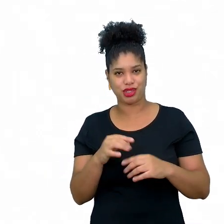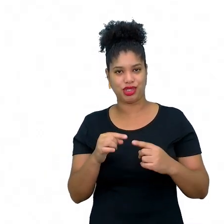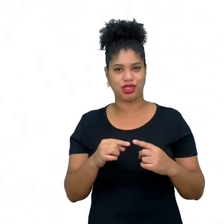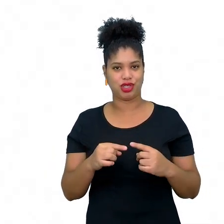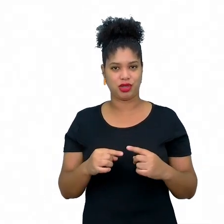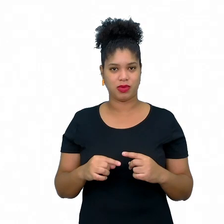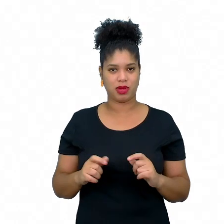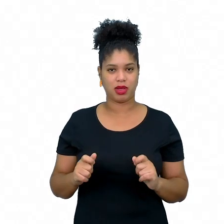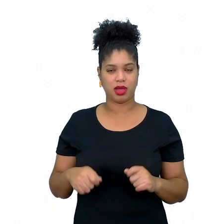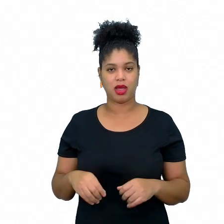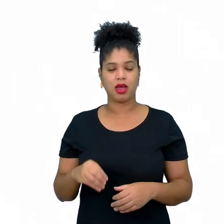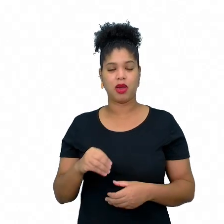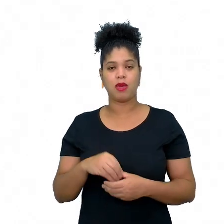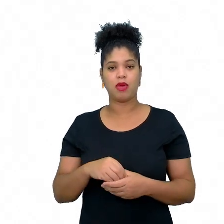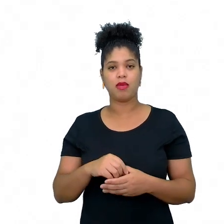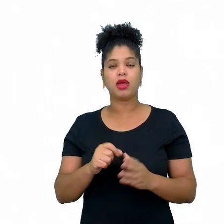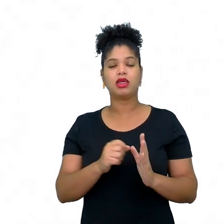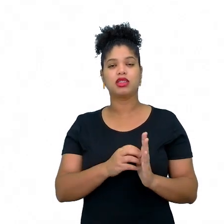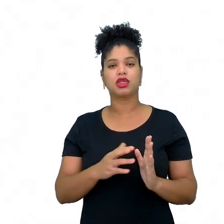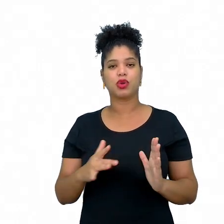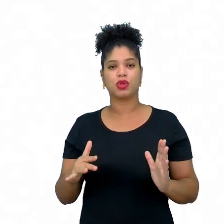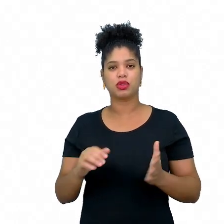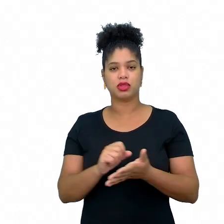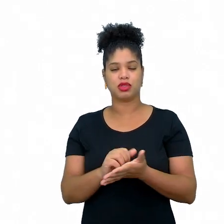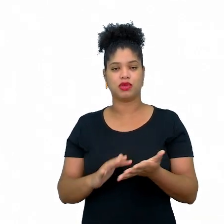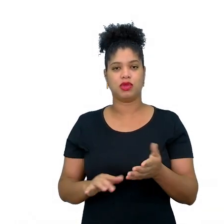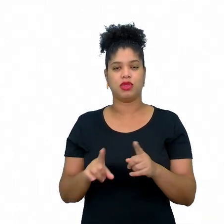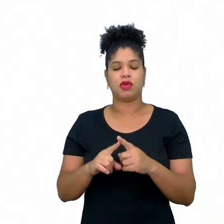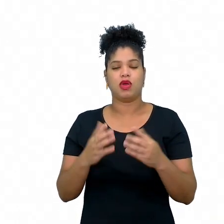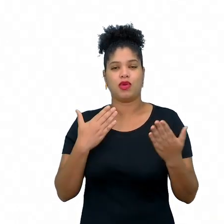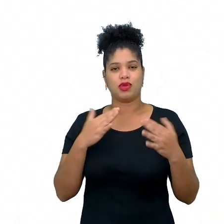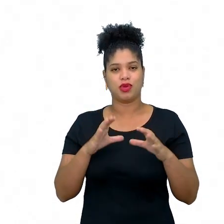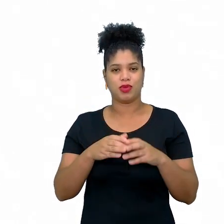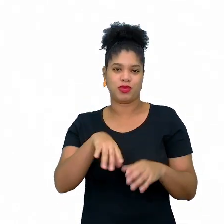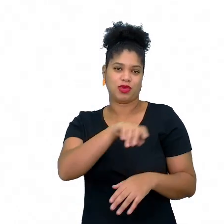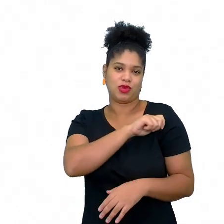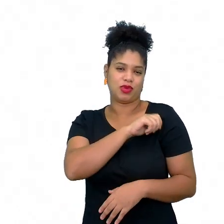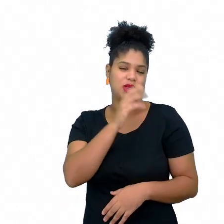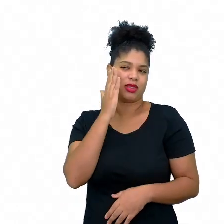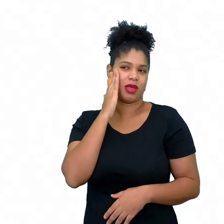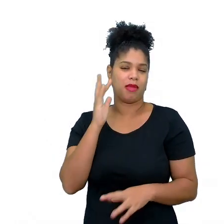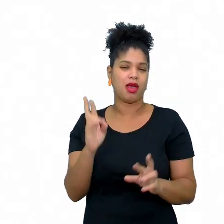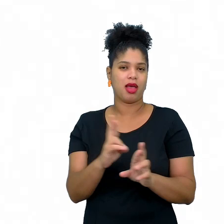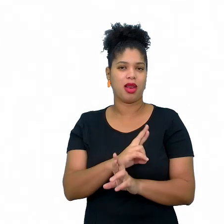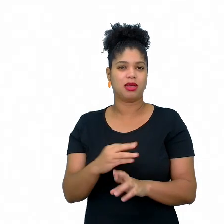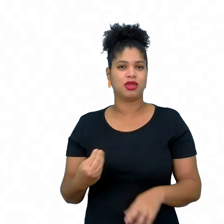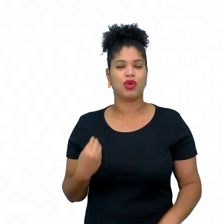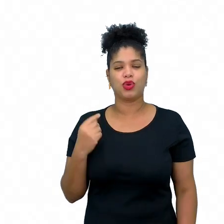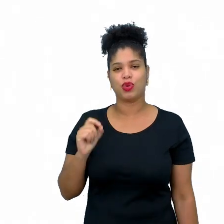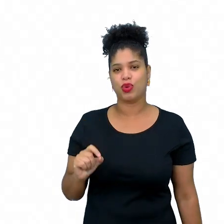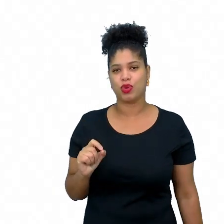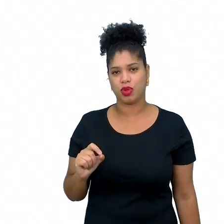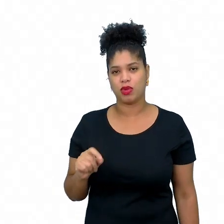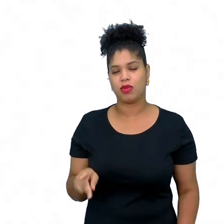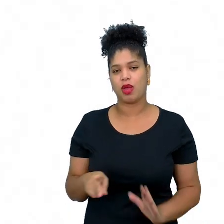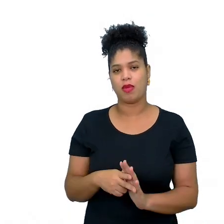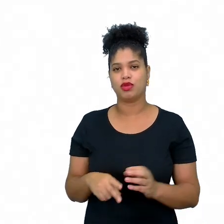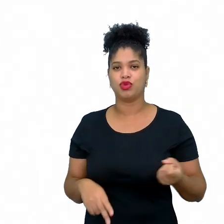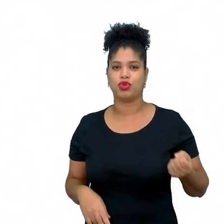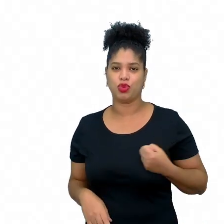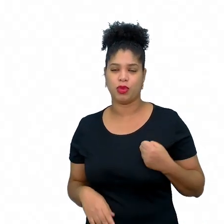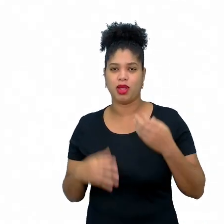aplicar dentro dessa sequência de atividade e discutir com esses alunos quais são as relações que existem entre esses